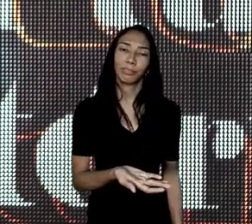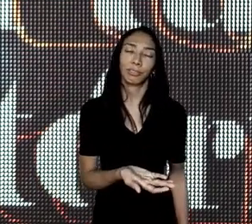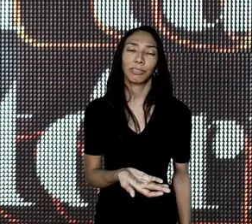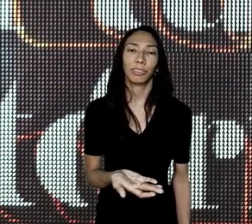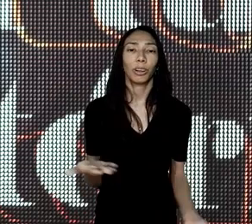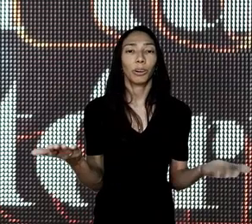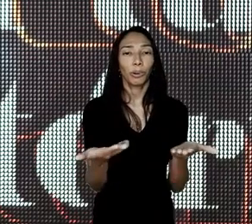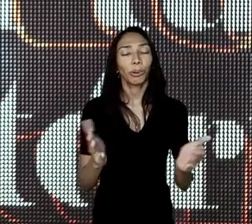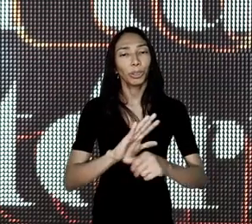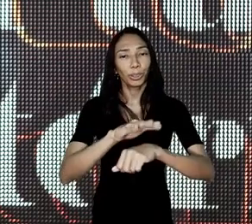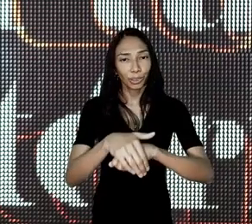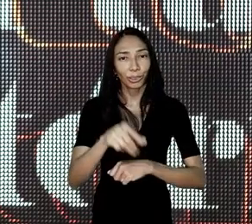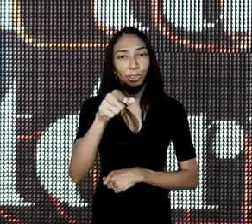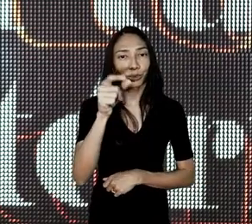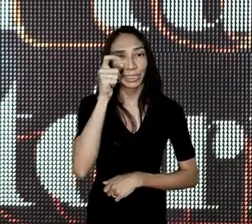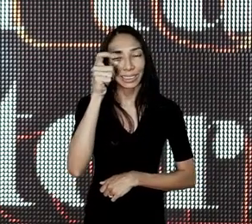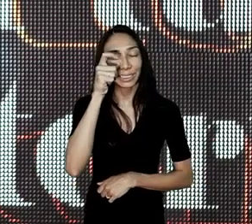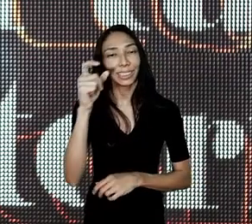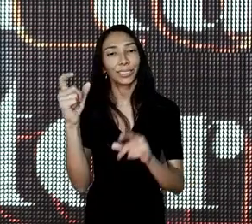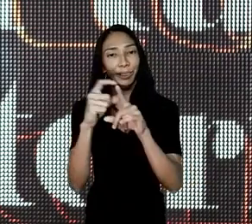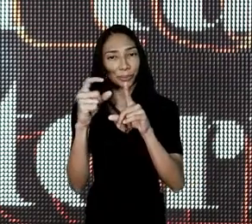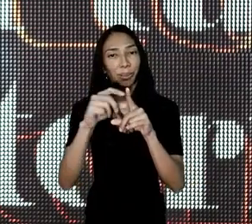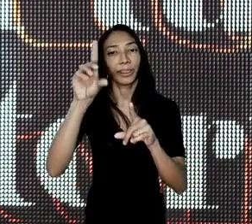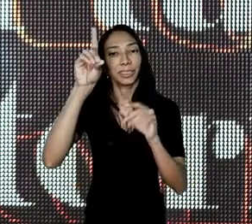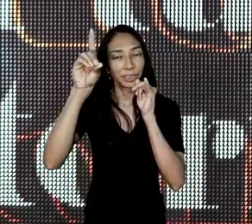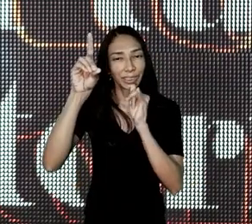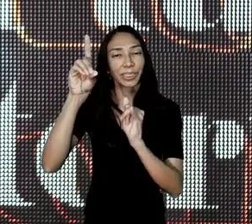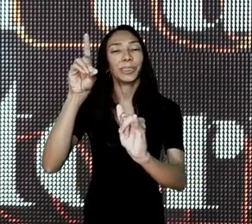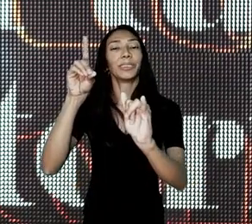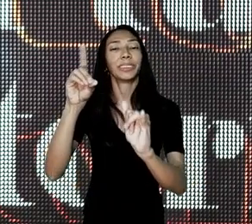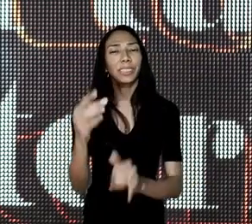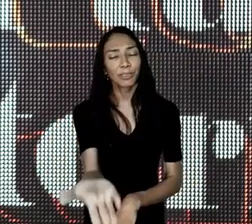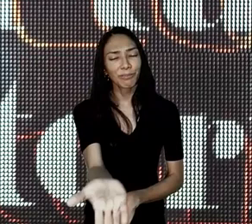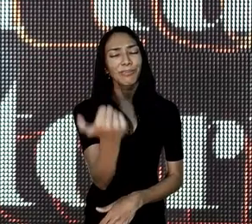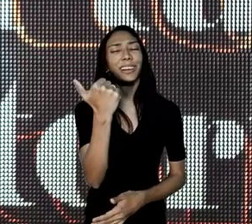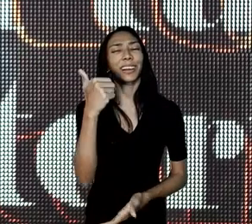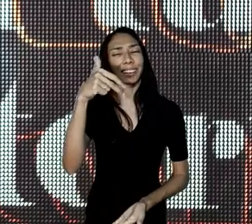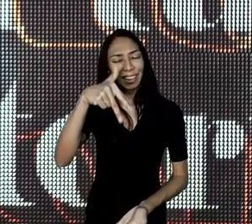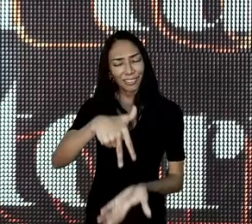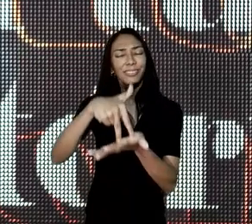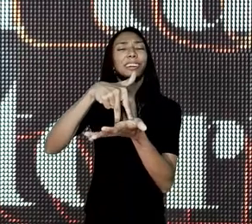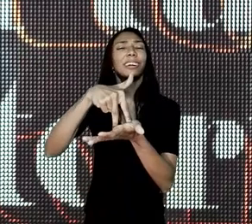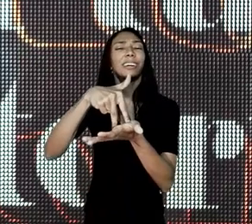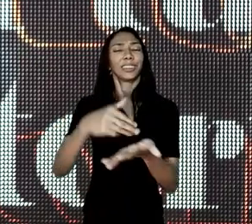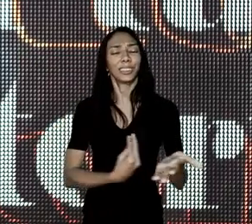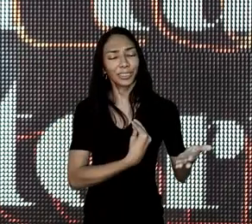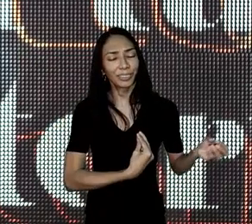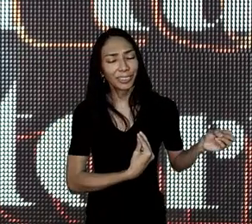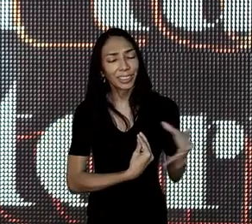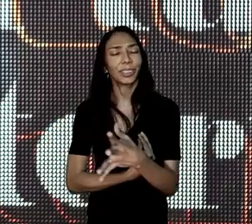nessa noite, quando você está assistindo essa palavra, Deus está olhando para você e falando: mulher, levanta-te, volta à